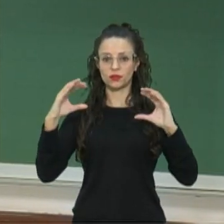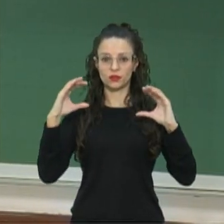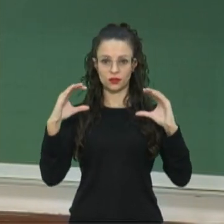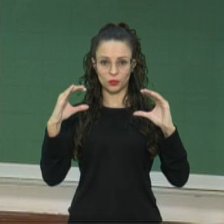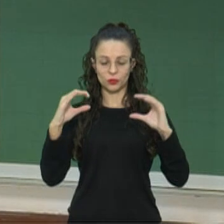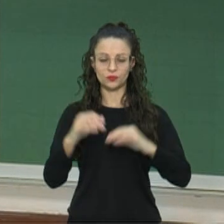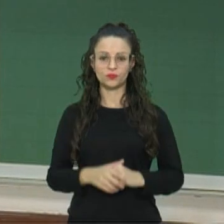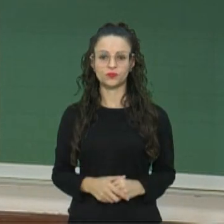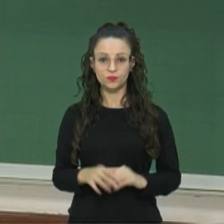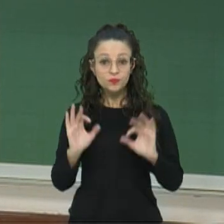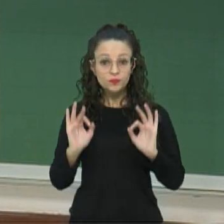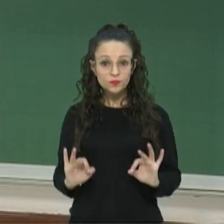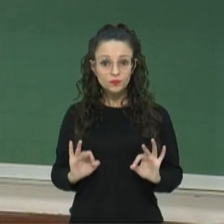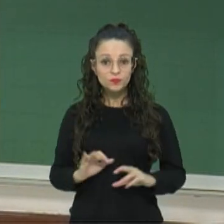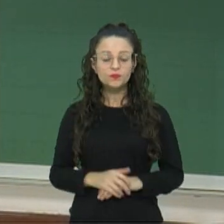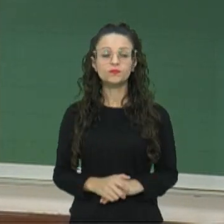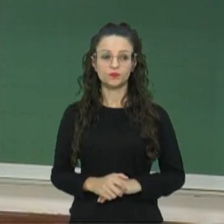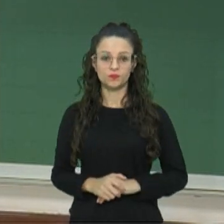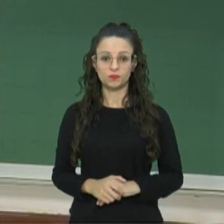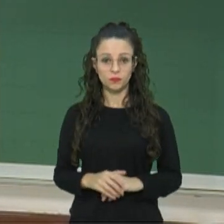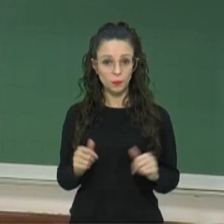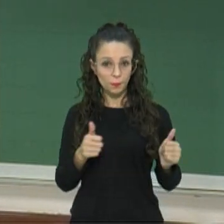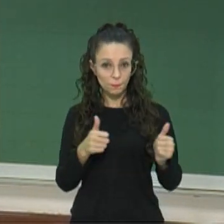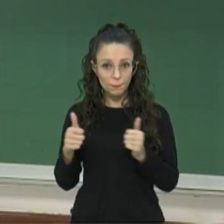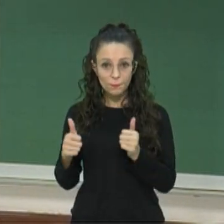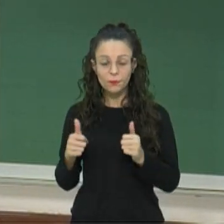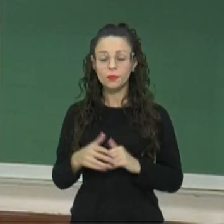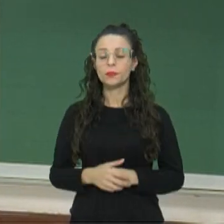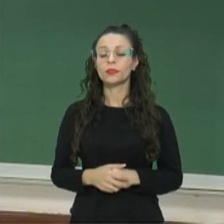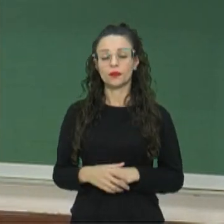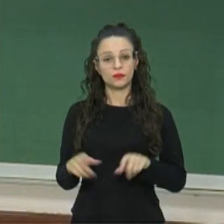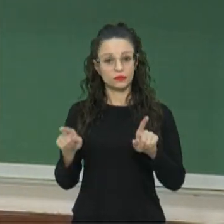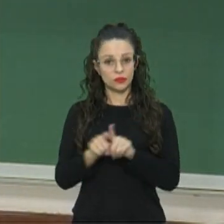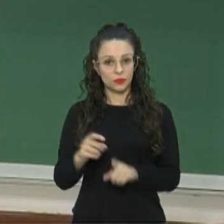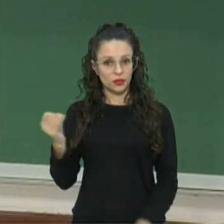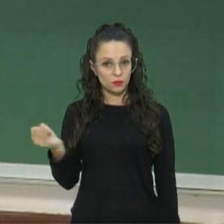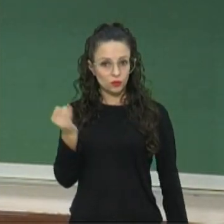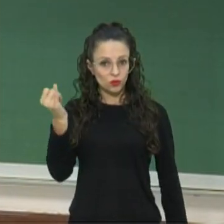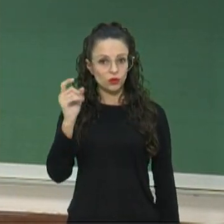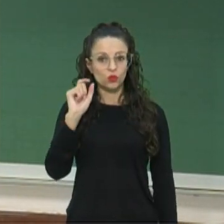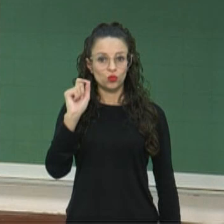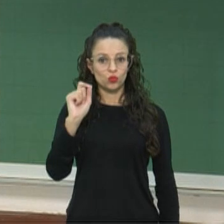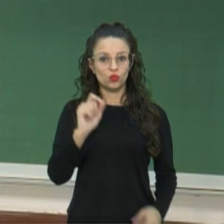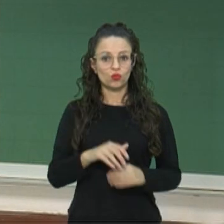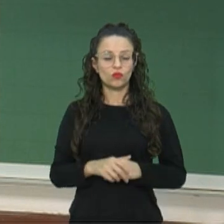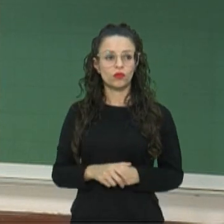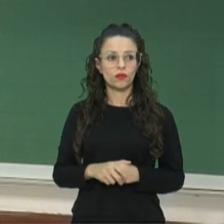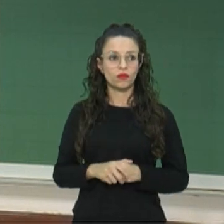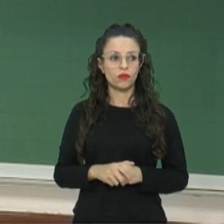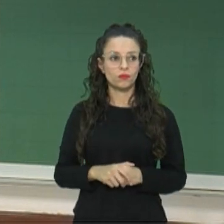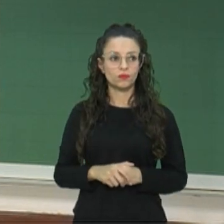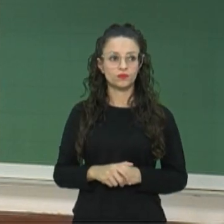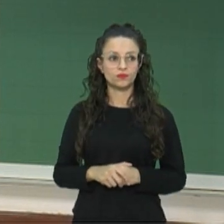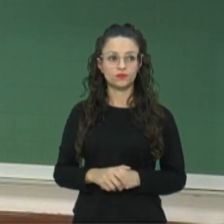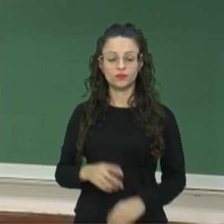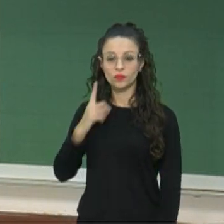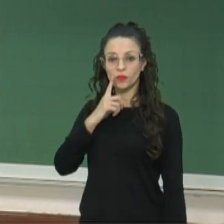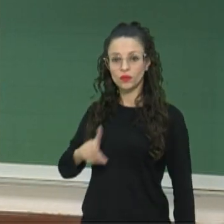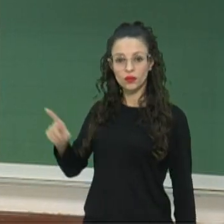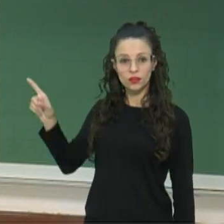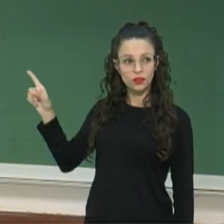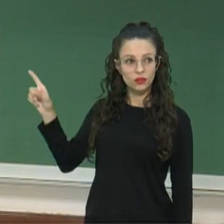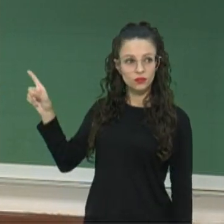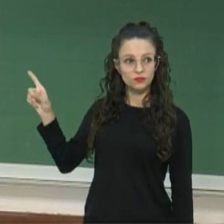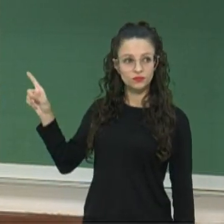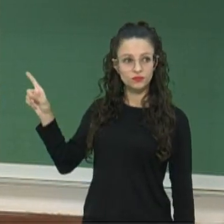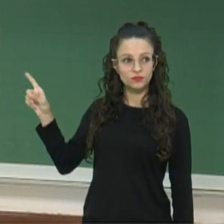carbonos. Tá certo, galera? Belezinha? E uma coisa importante, né? Esse radical aqui de